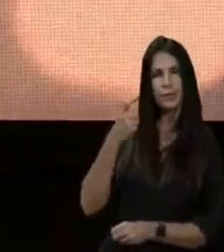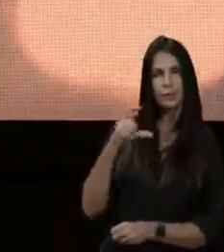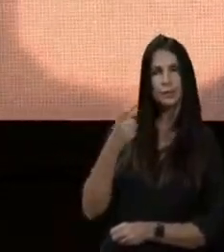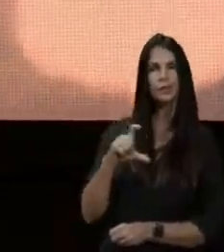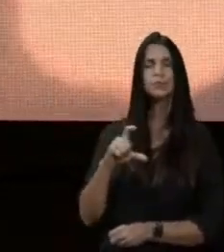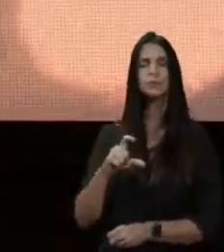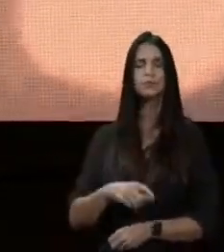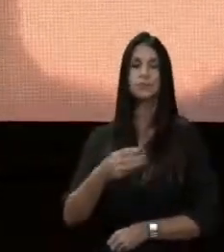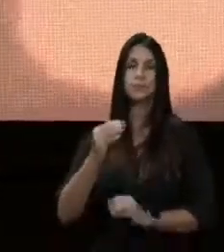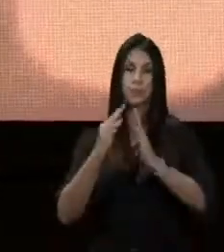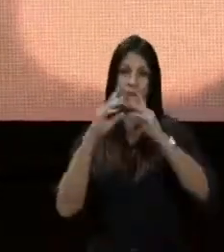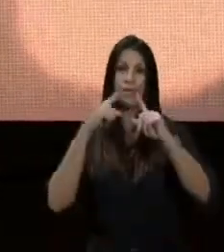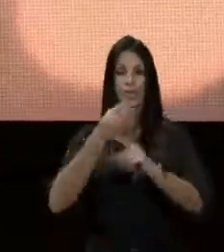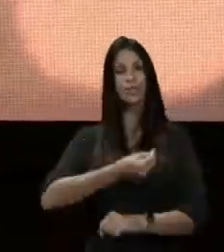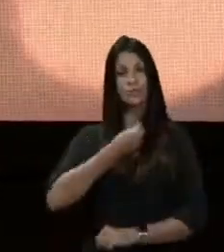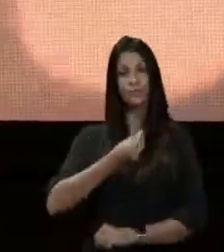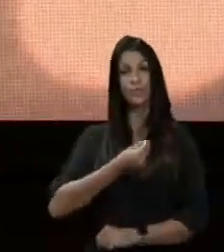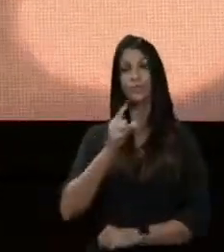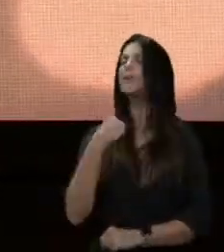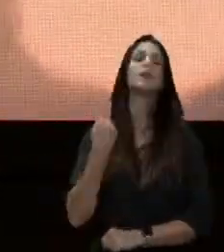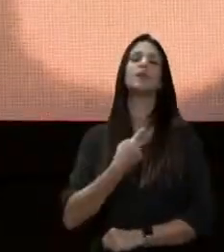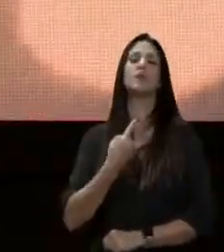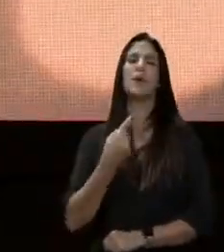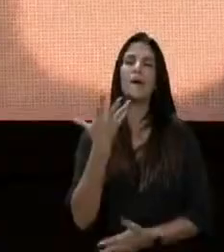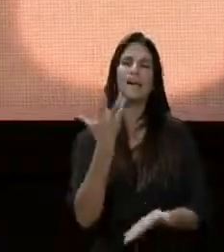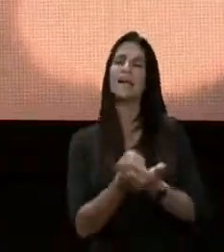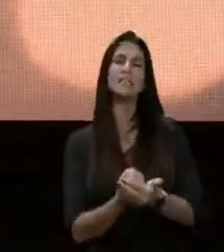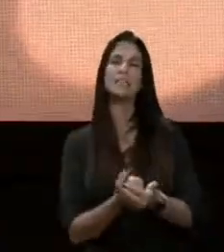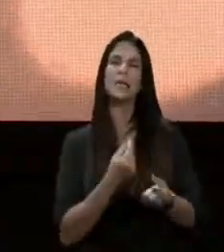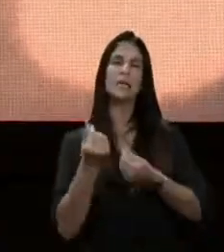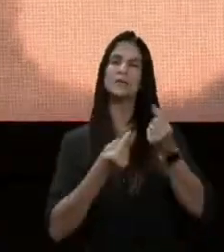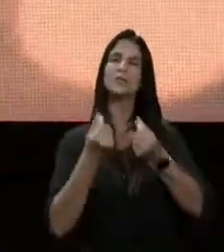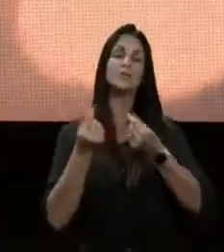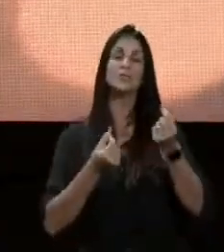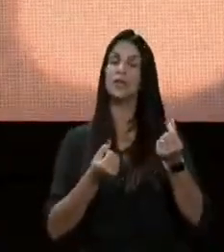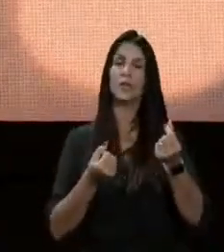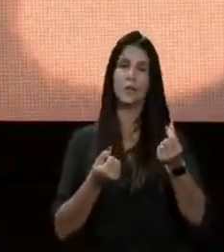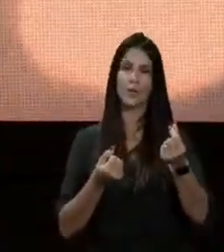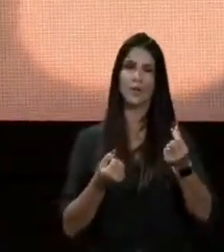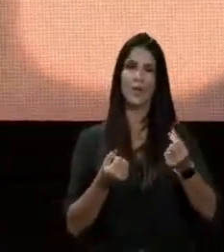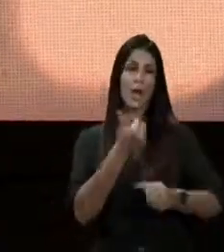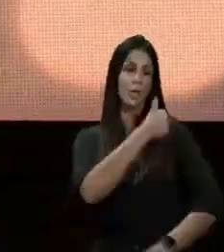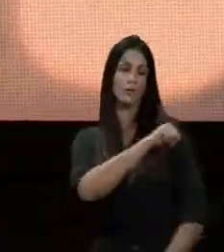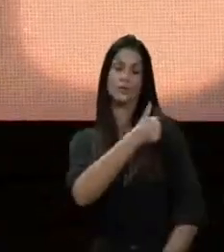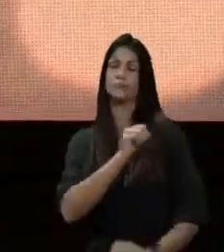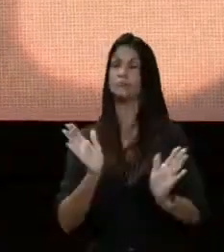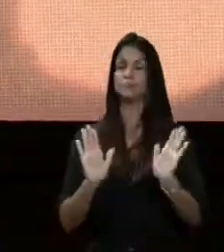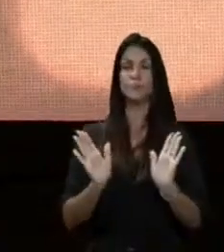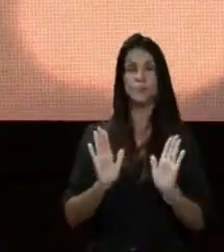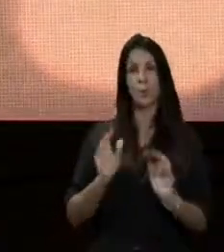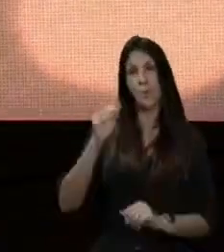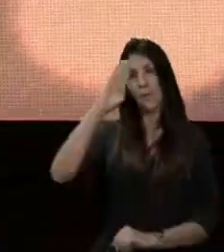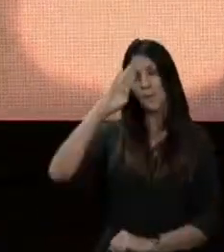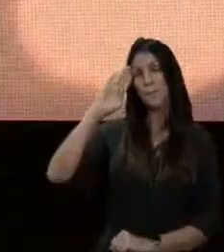é assim que a igreja vive nós não receberam dinheiro público nós não recebemos É porque